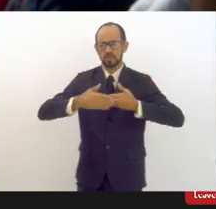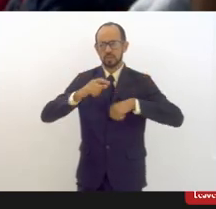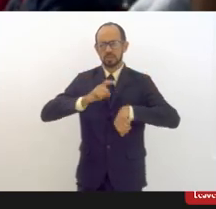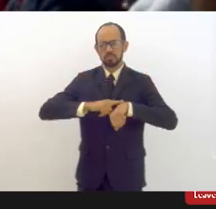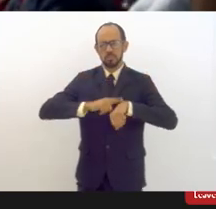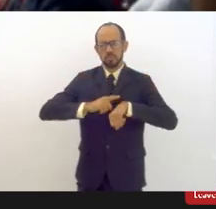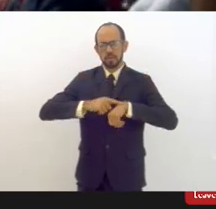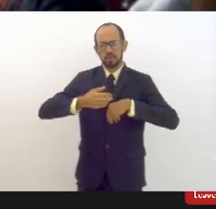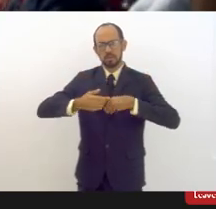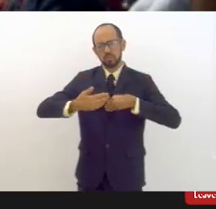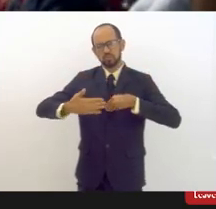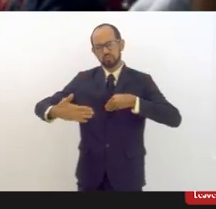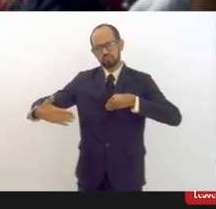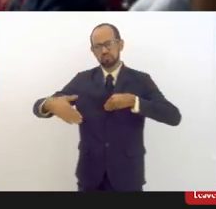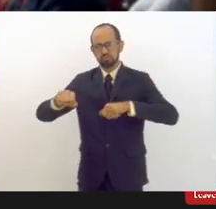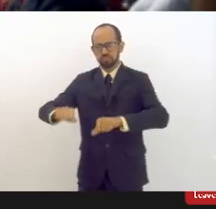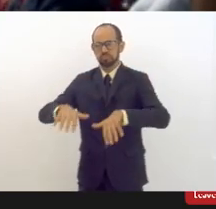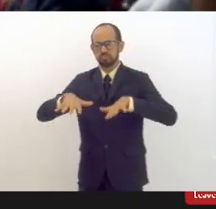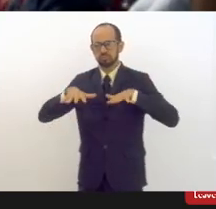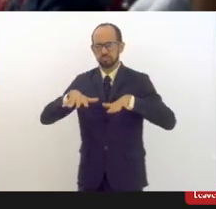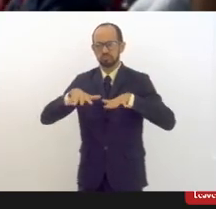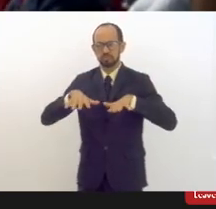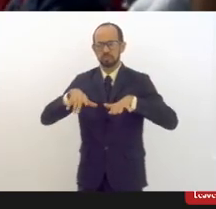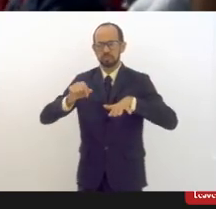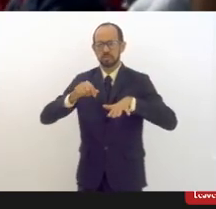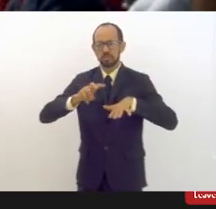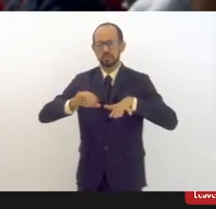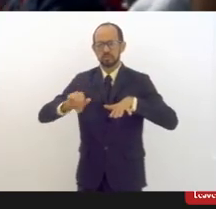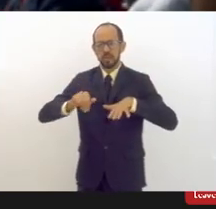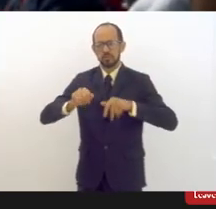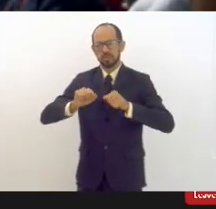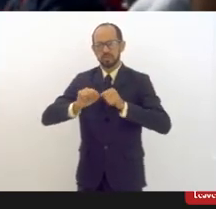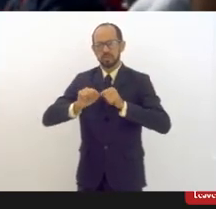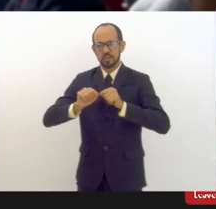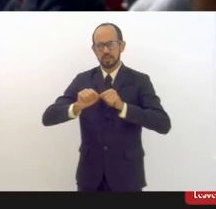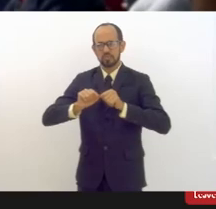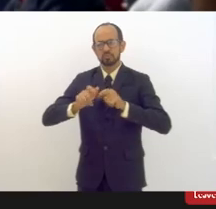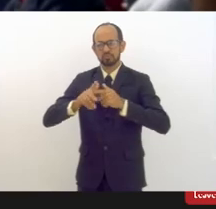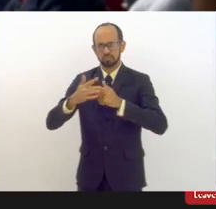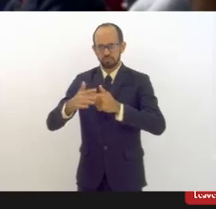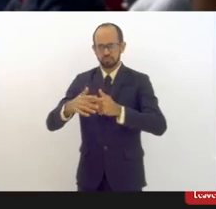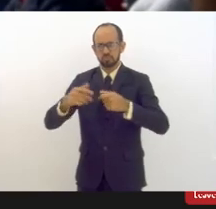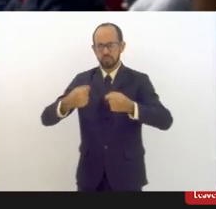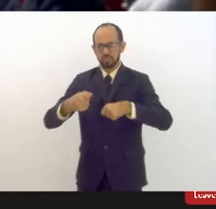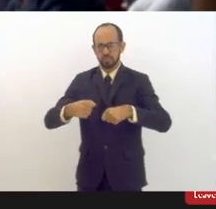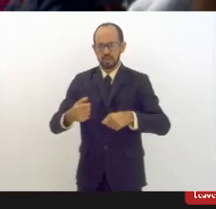vai fazendo as intervenções necessárias. Então, gostaria de dar um bom dia a todos e uma boa audiência.